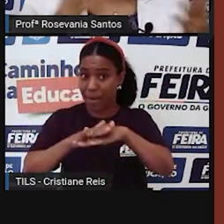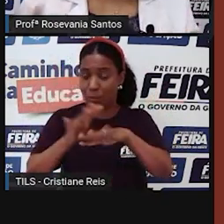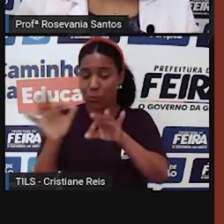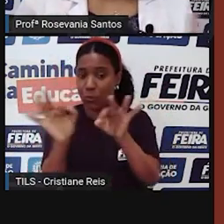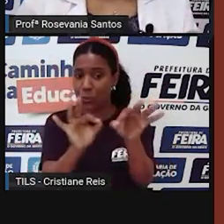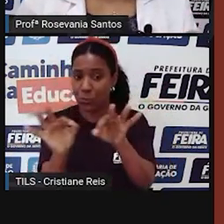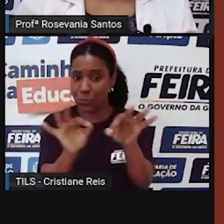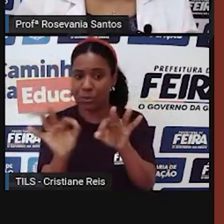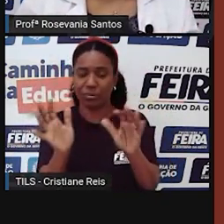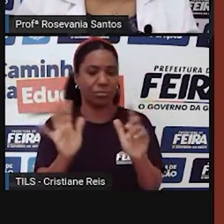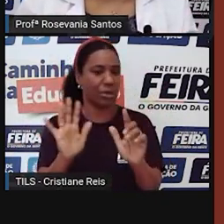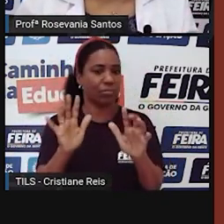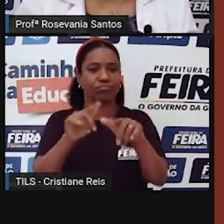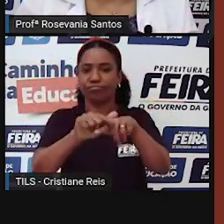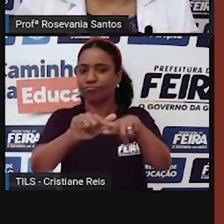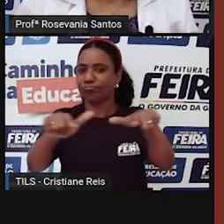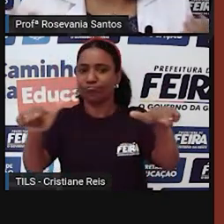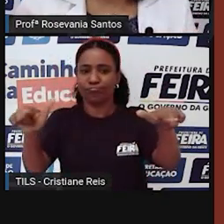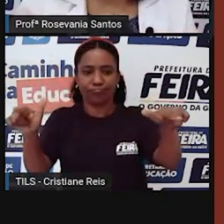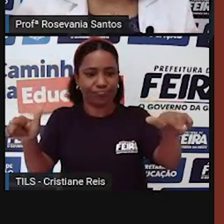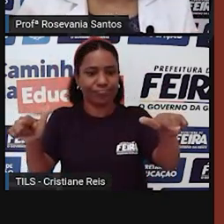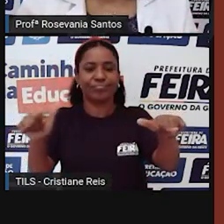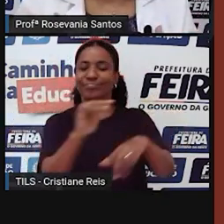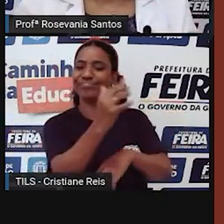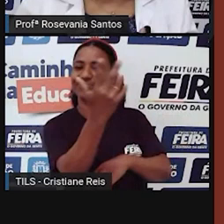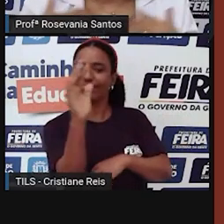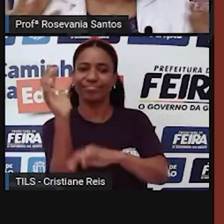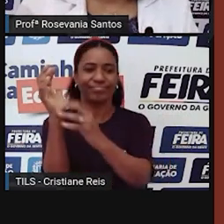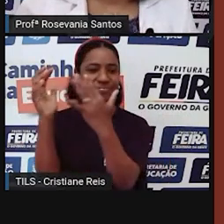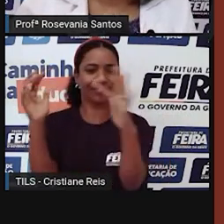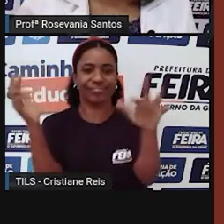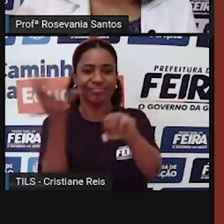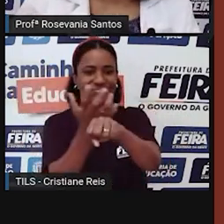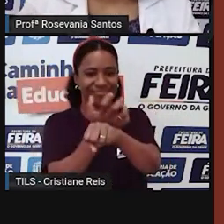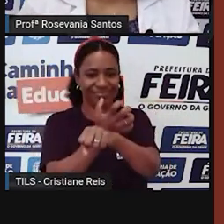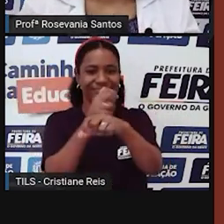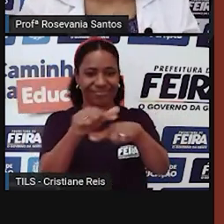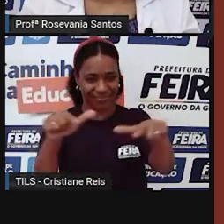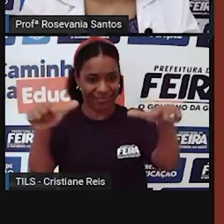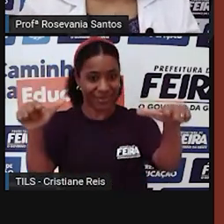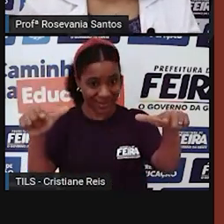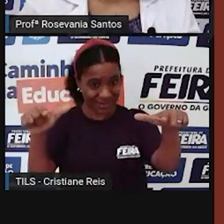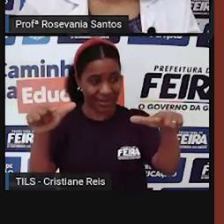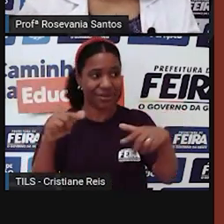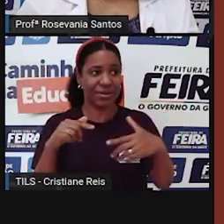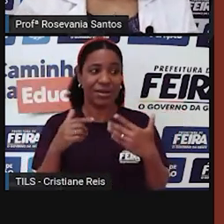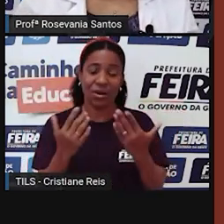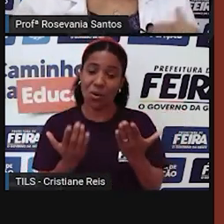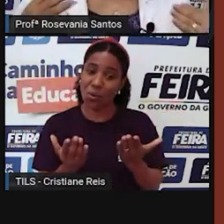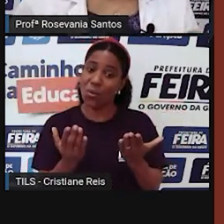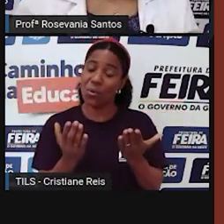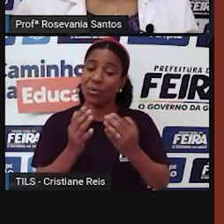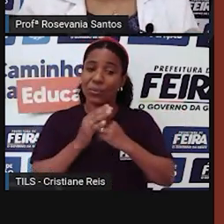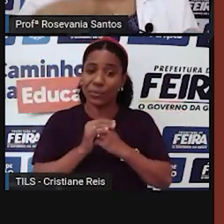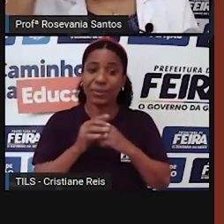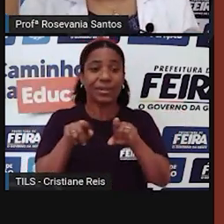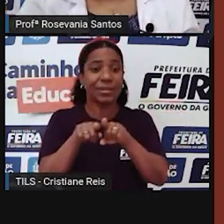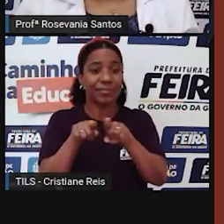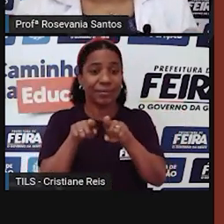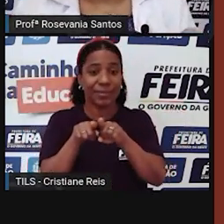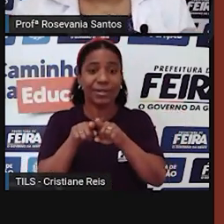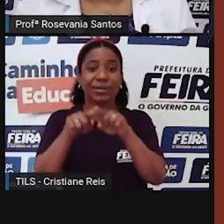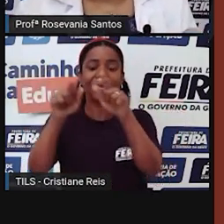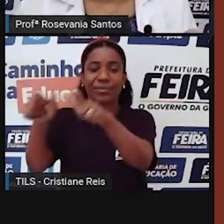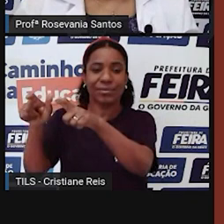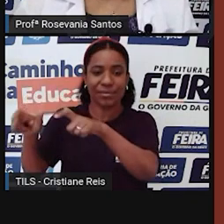ou não foram alteradas pelo homem, apesar que acredita-se que hoje não existe nenhum lugar, né, que não foi alterado ainda pelo homem, e aquele que